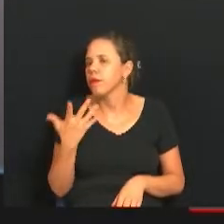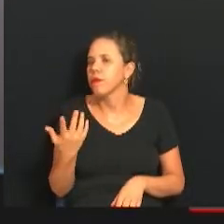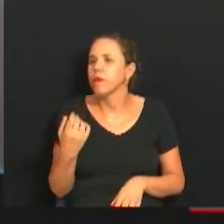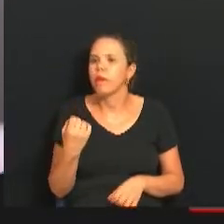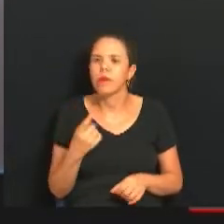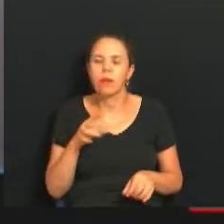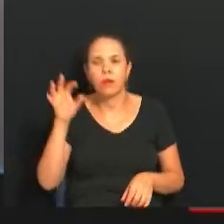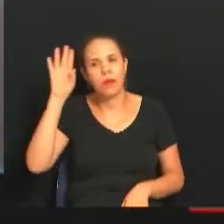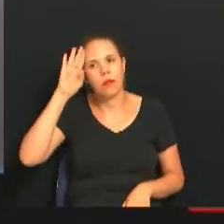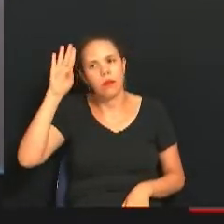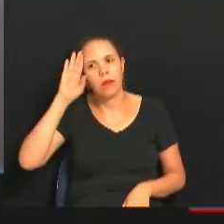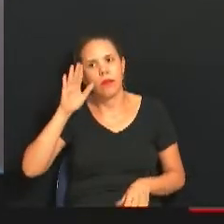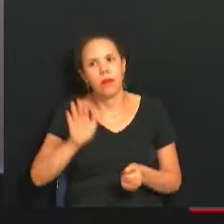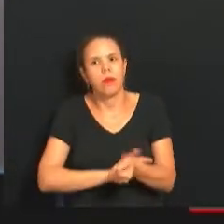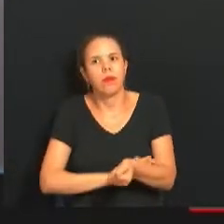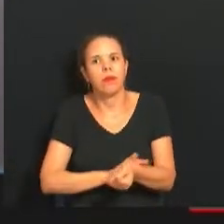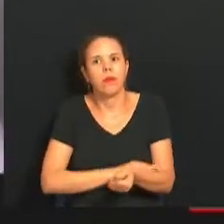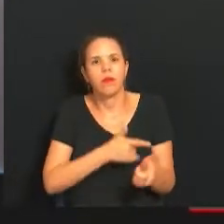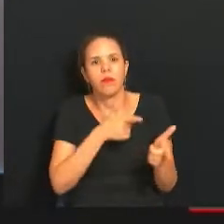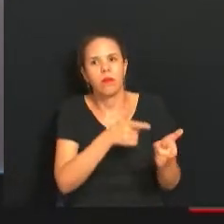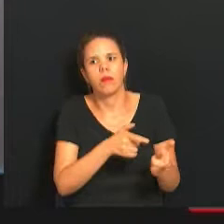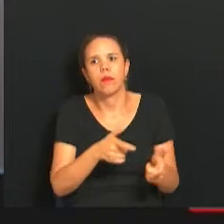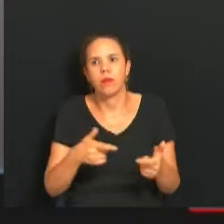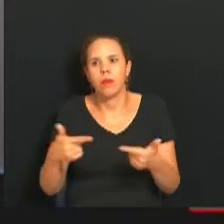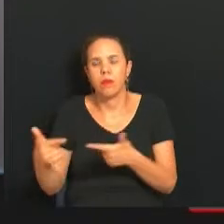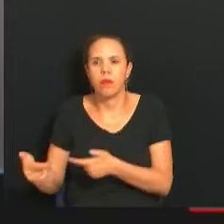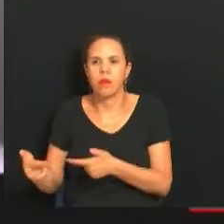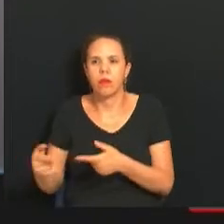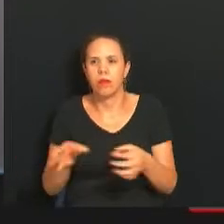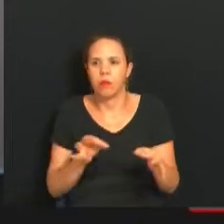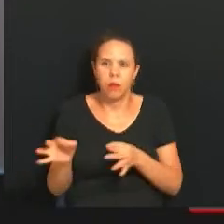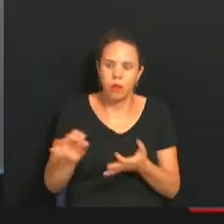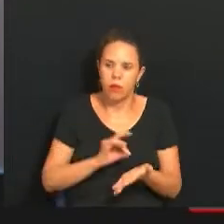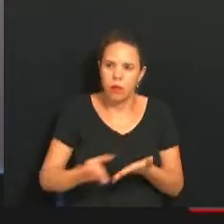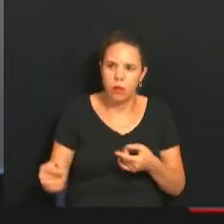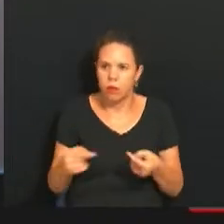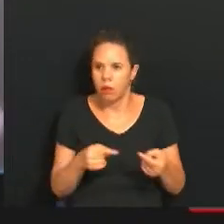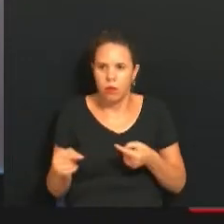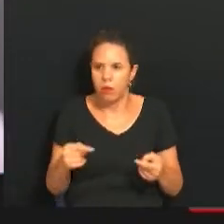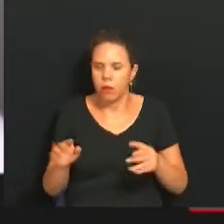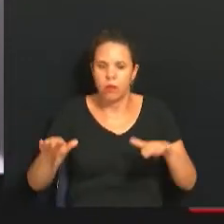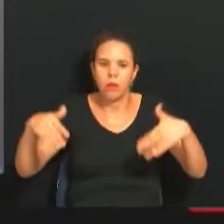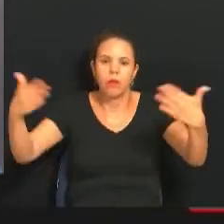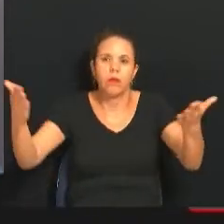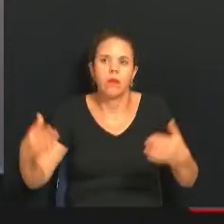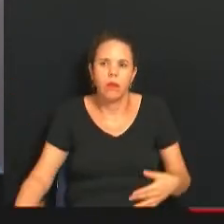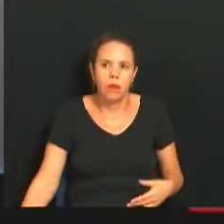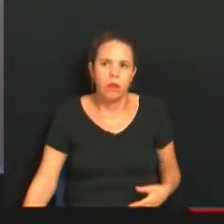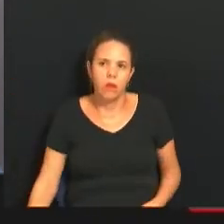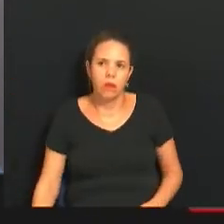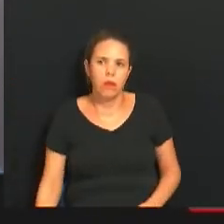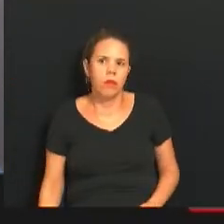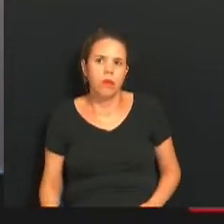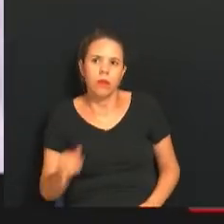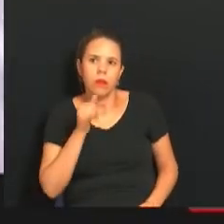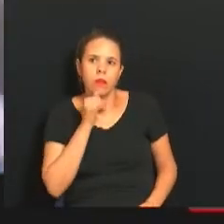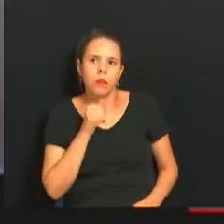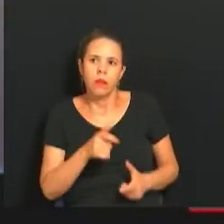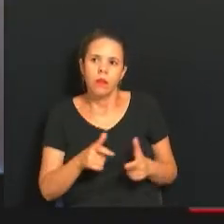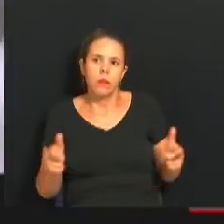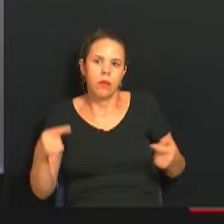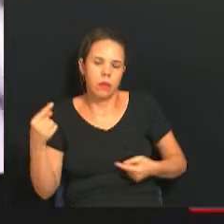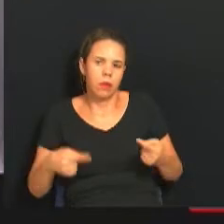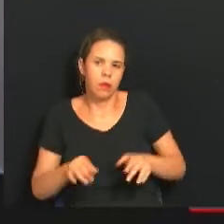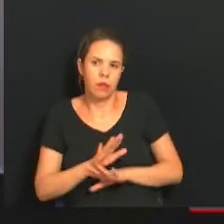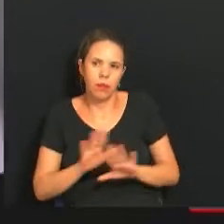soldado mais nervoso que acaba atirando num soldado inimigo que está do outro lado da fronteira. Não se trata apenas de grande política, não se